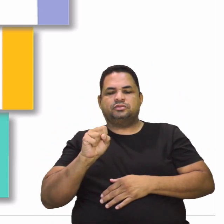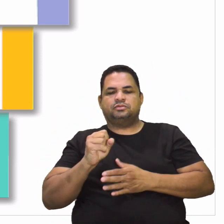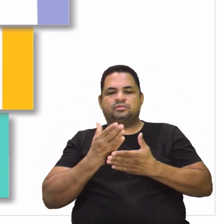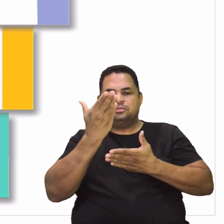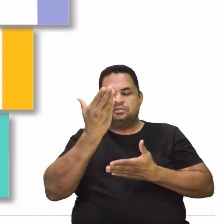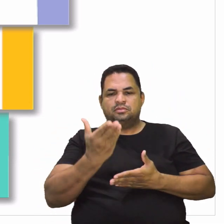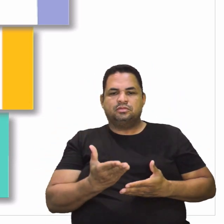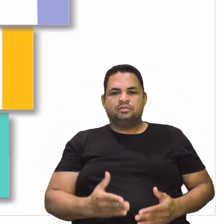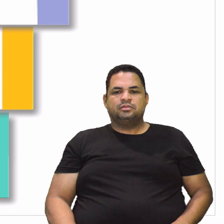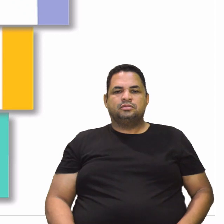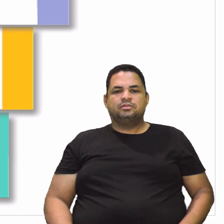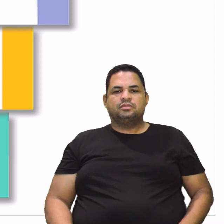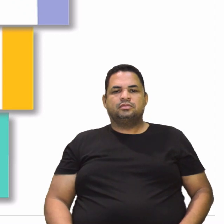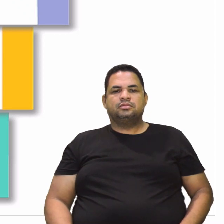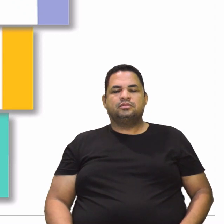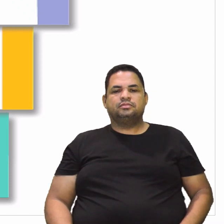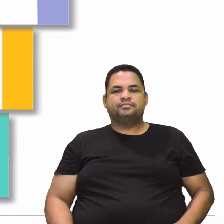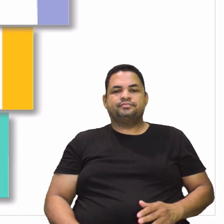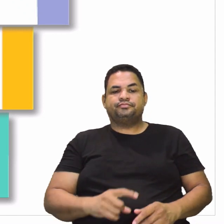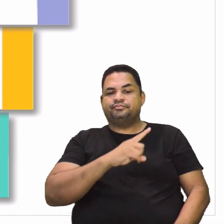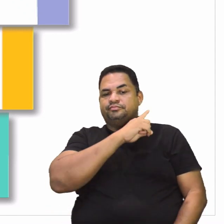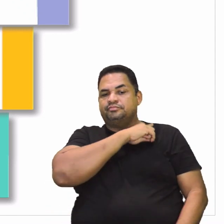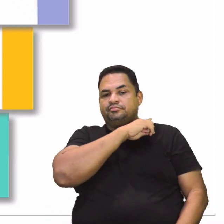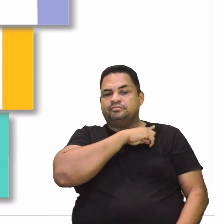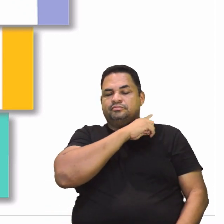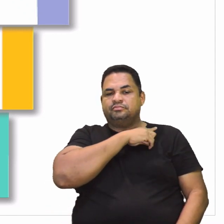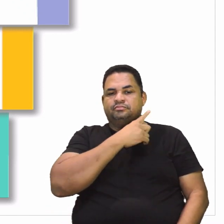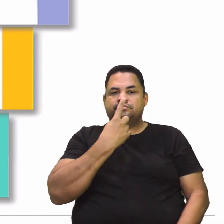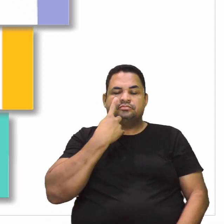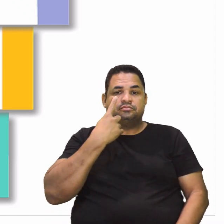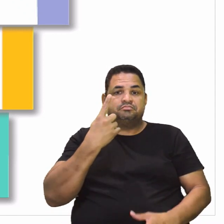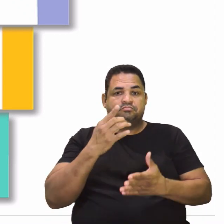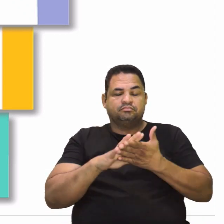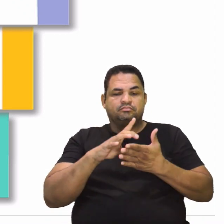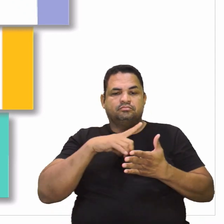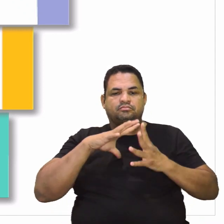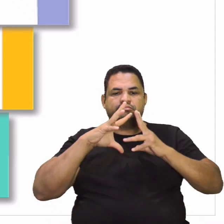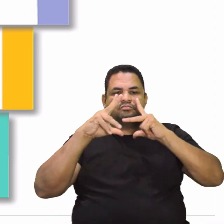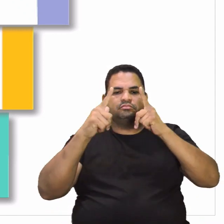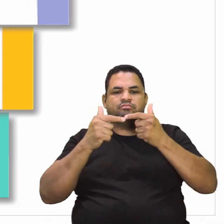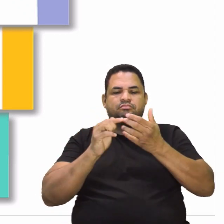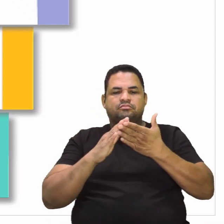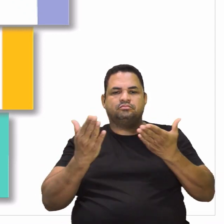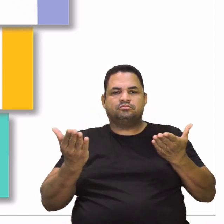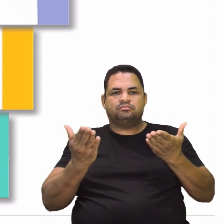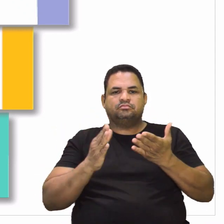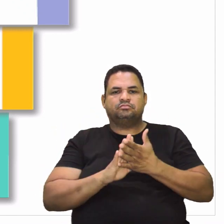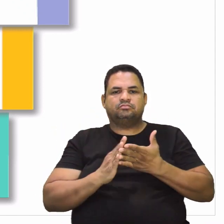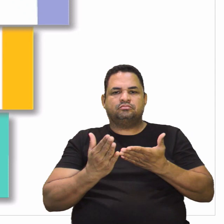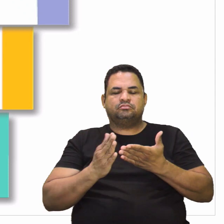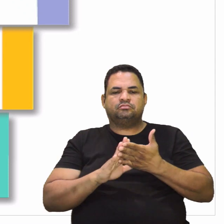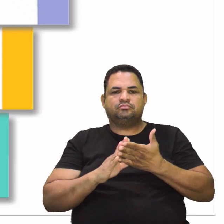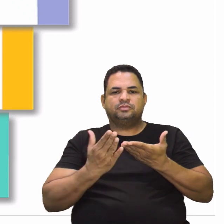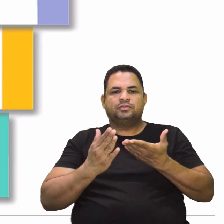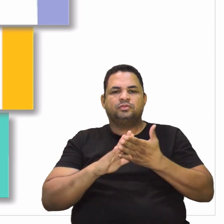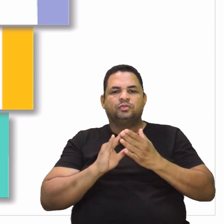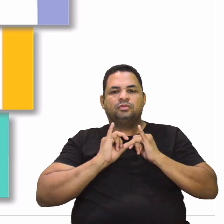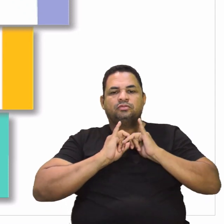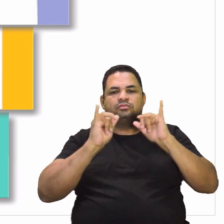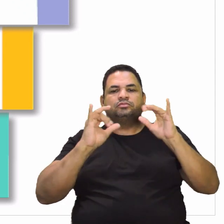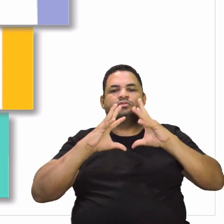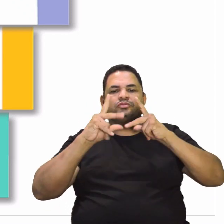Olha que no primeiro ano você acaba tendo aí todas as informações de todos os povos que